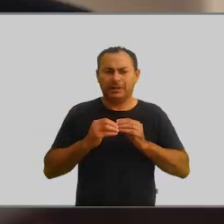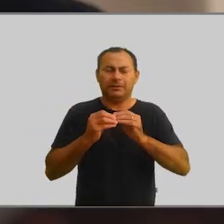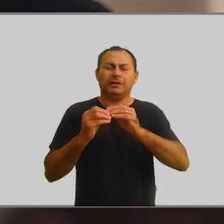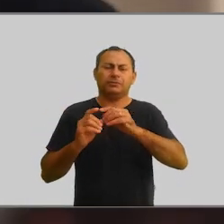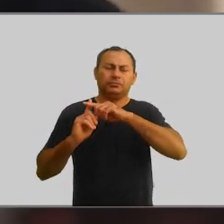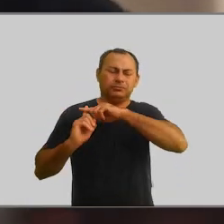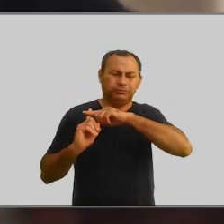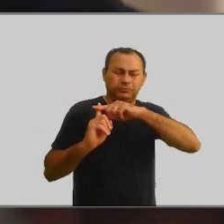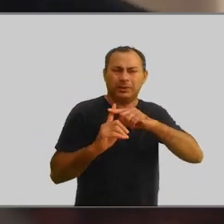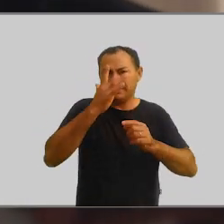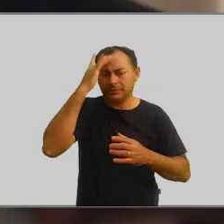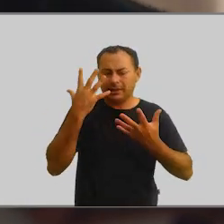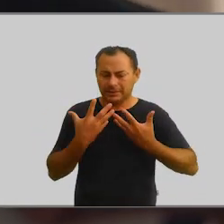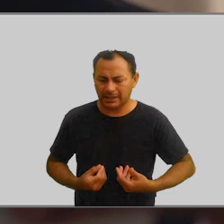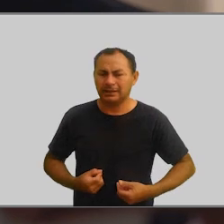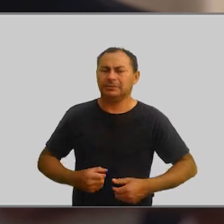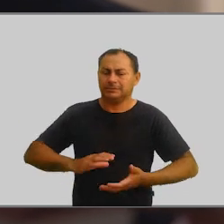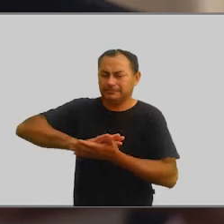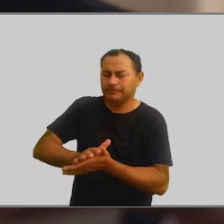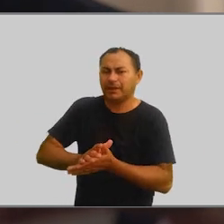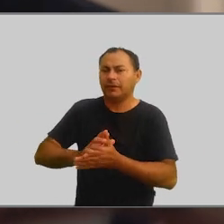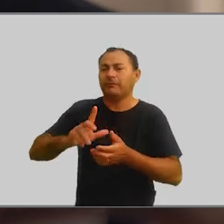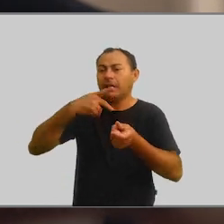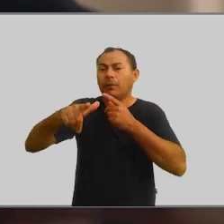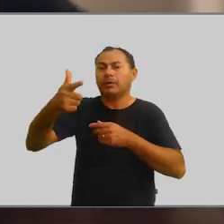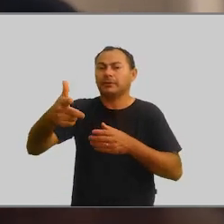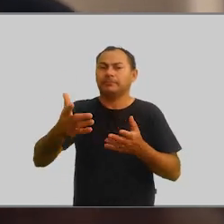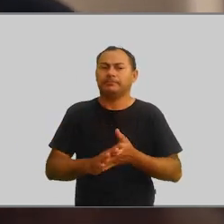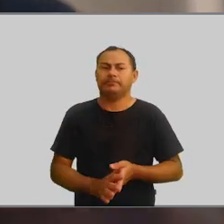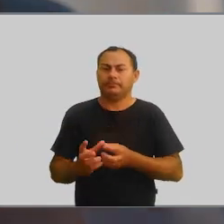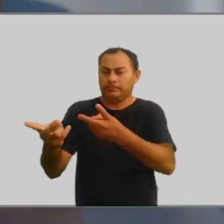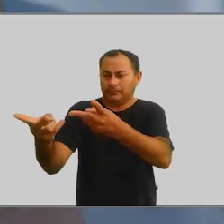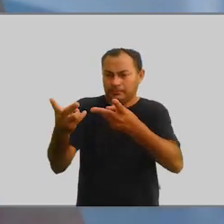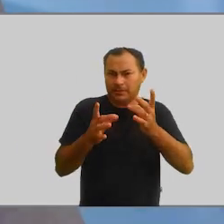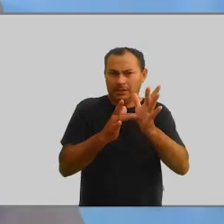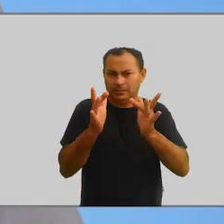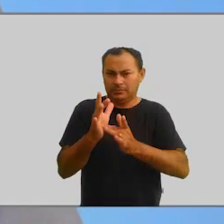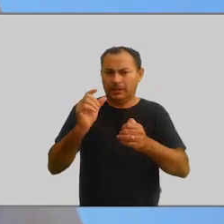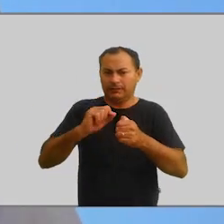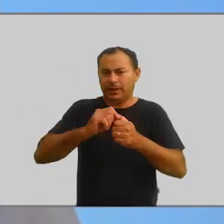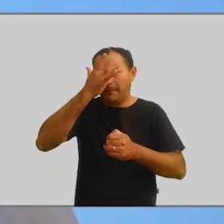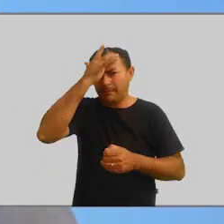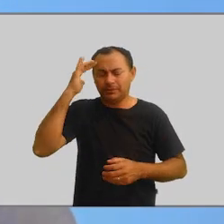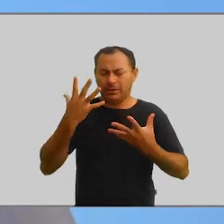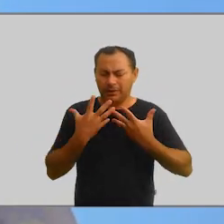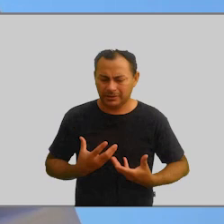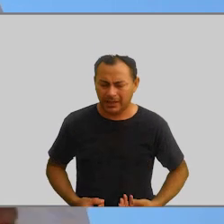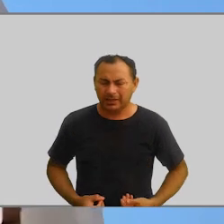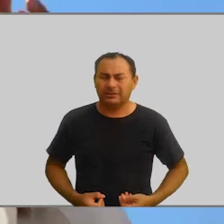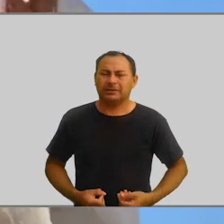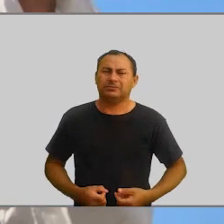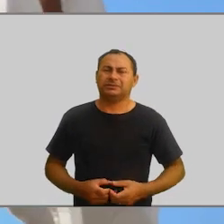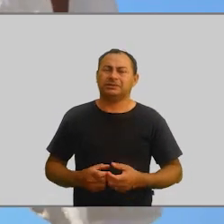suas cargas, aos cansados e oprimidos, diz outra tradução. O convite que Jesus fez para aqueles que estão cansados